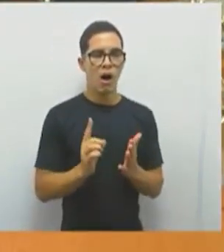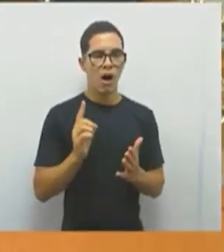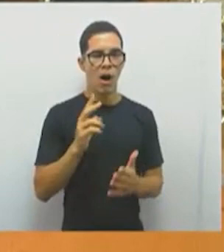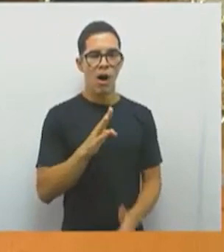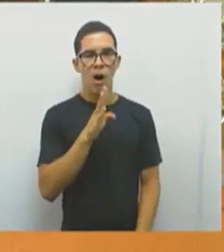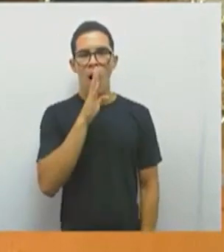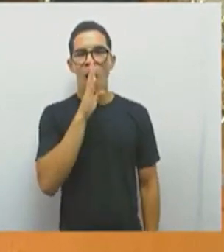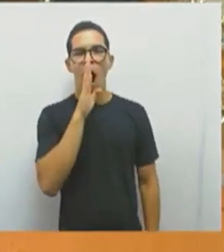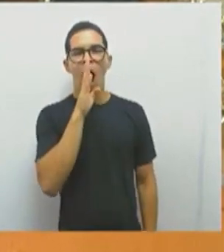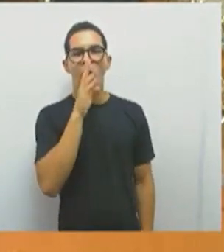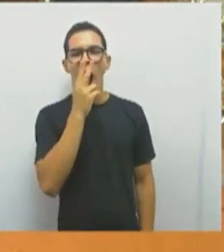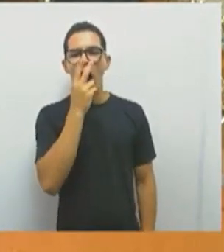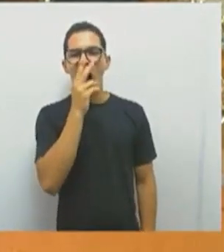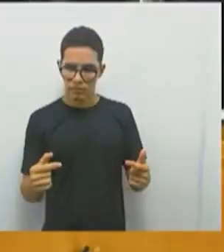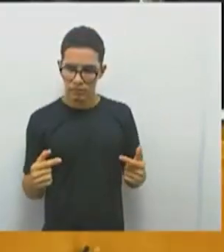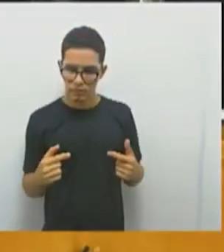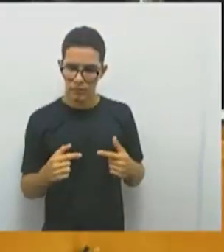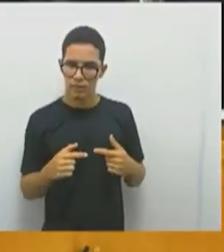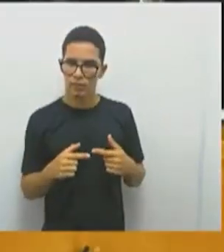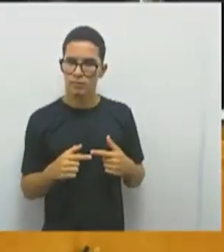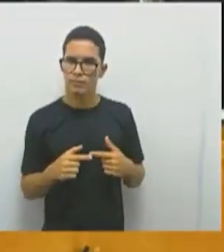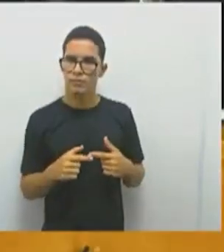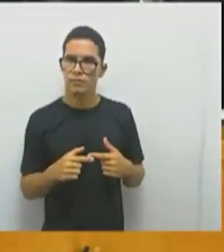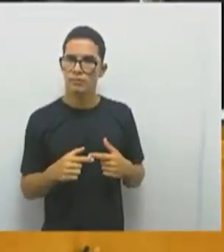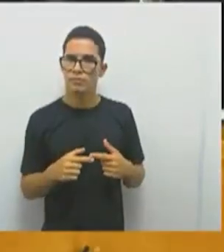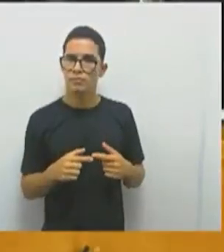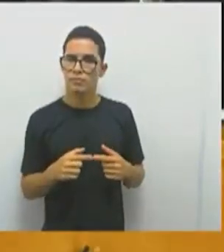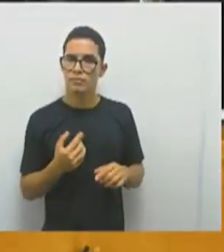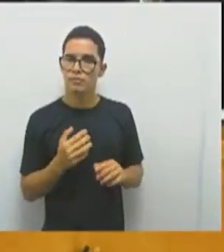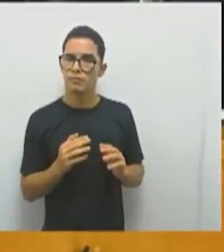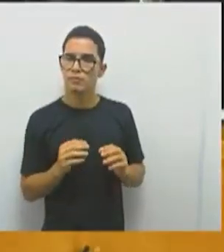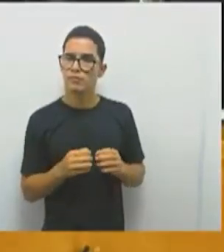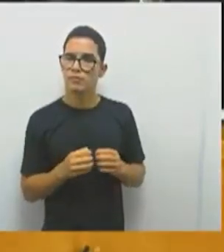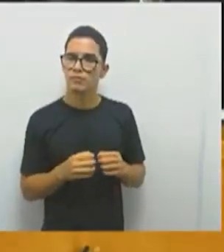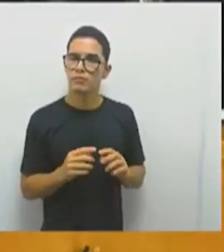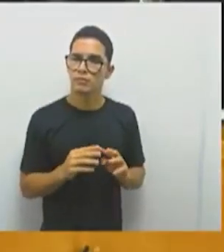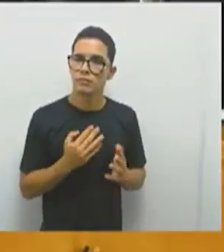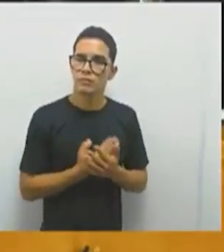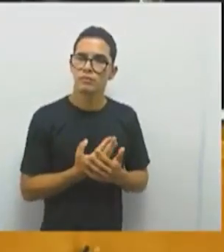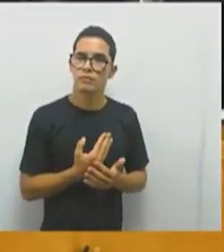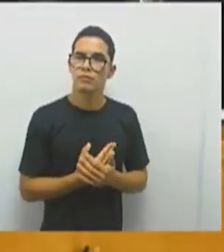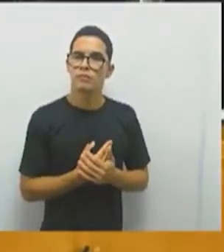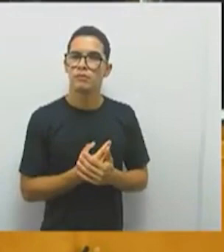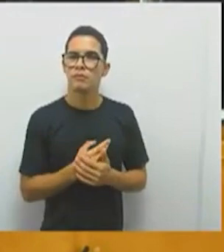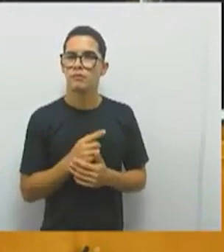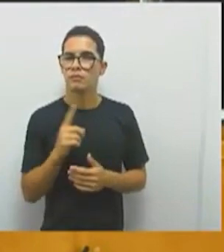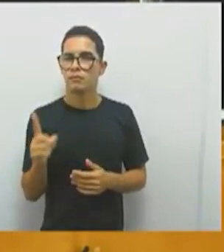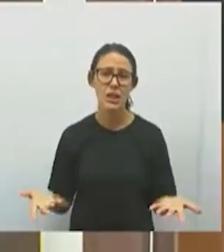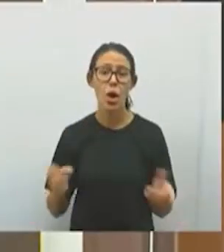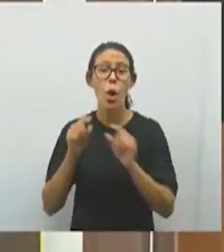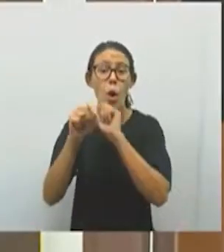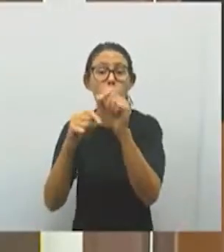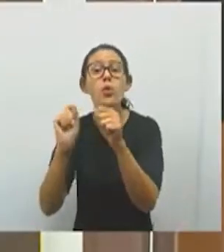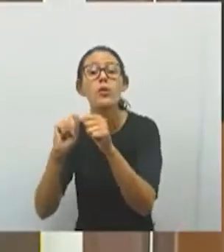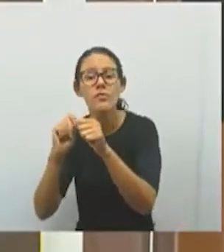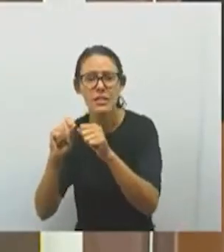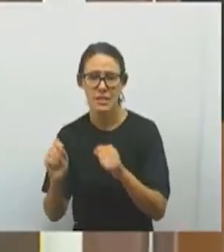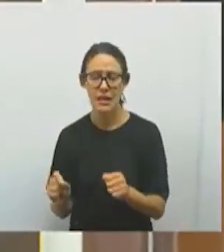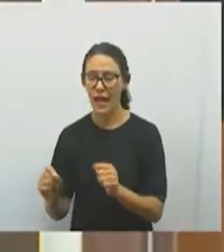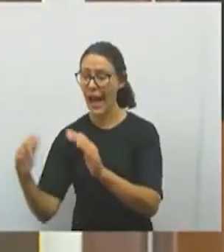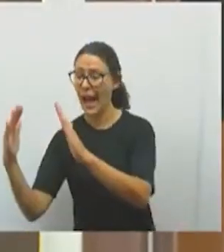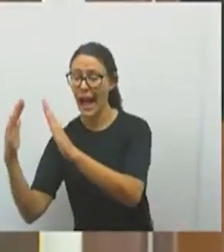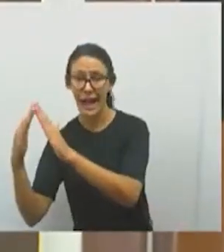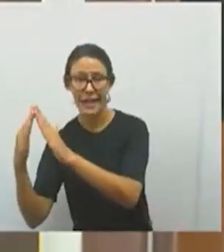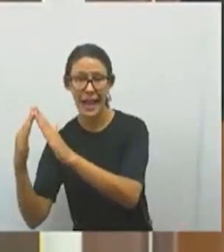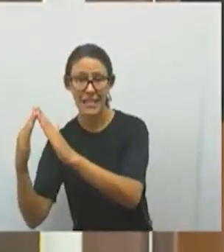dezembro na reunião eles levantaram Pontos importantes para ajudar as vítimas da tragédia no Bracuí no último